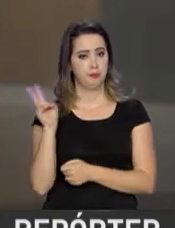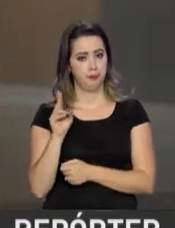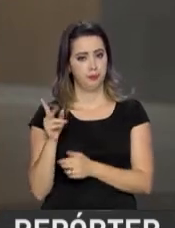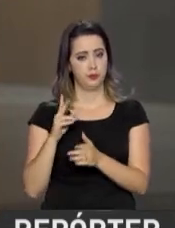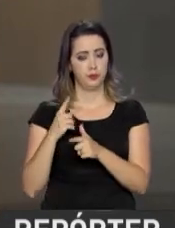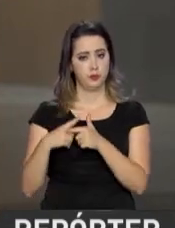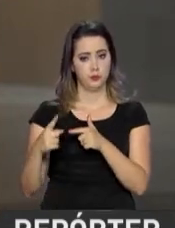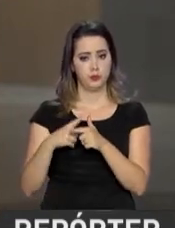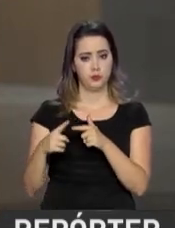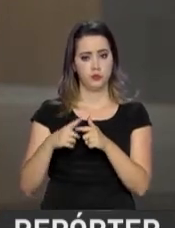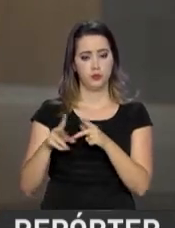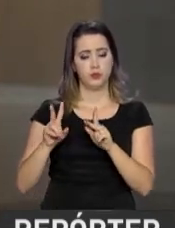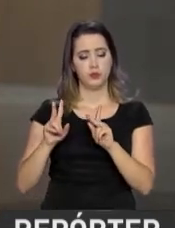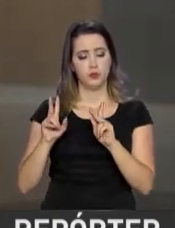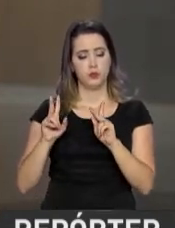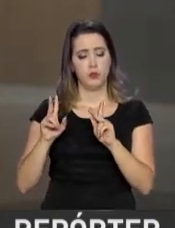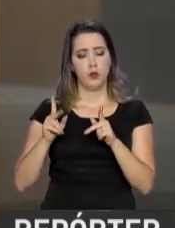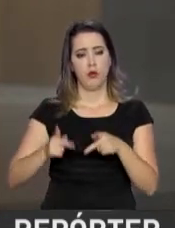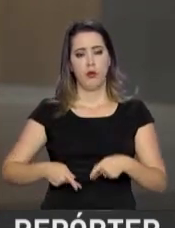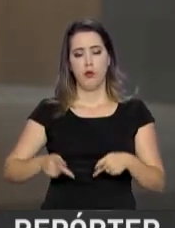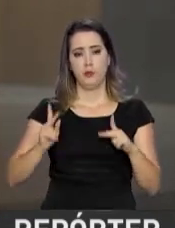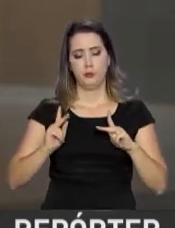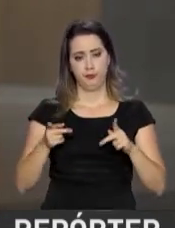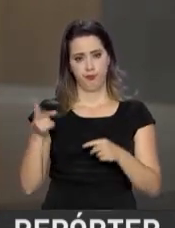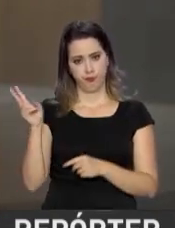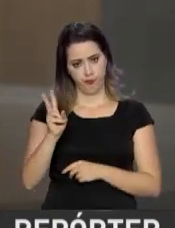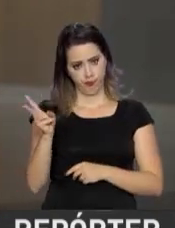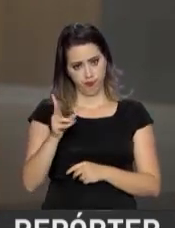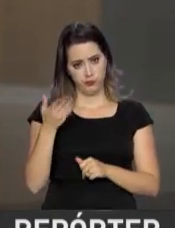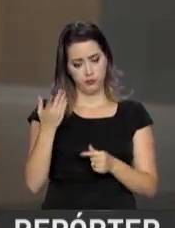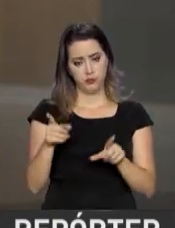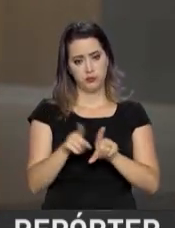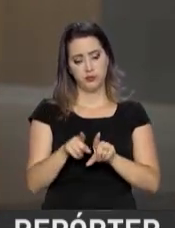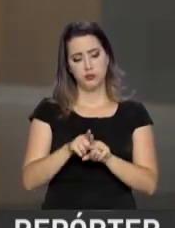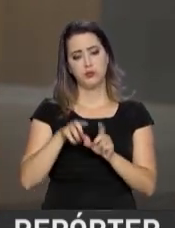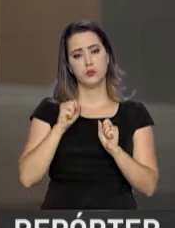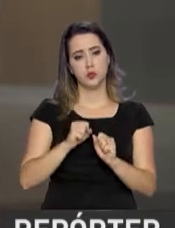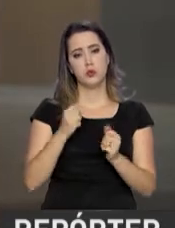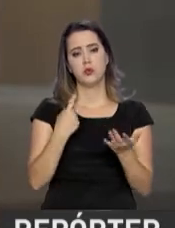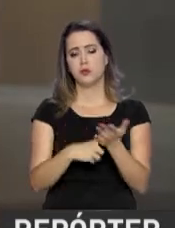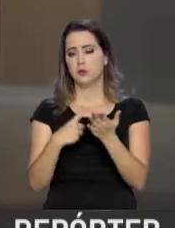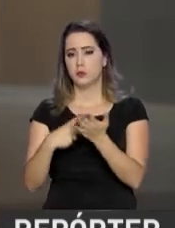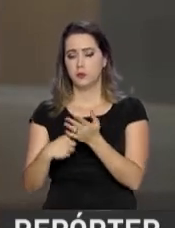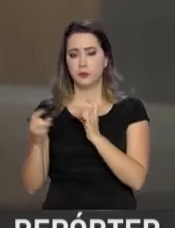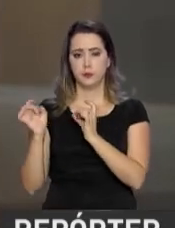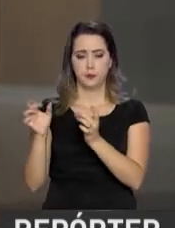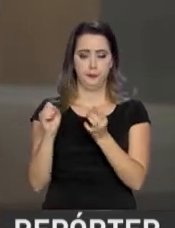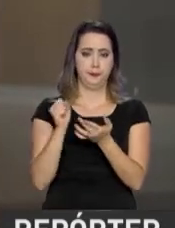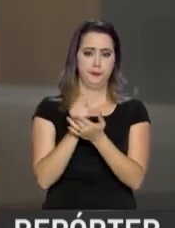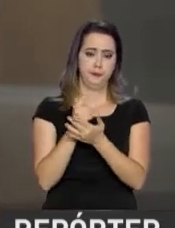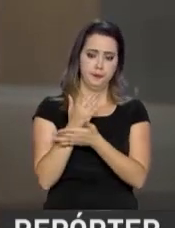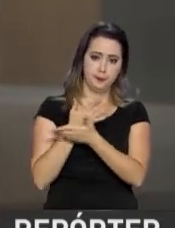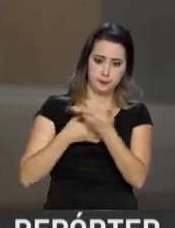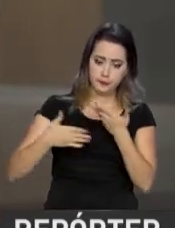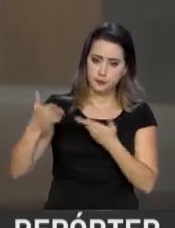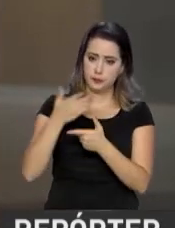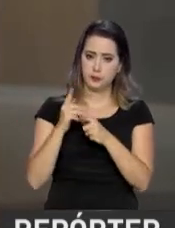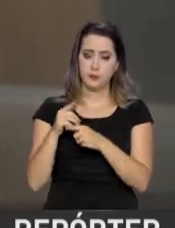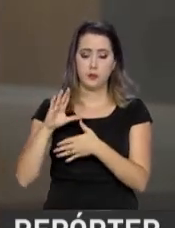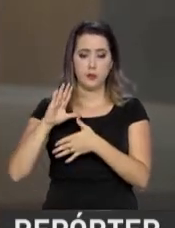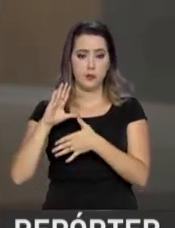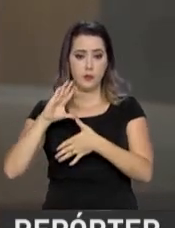crise por que passa o país vizinho aqui na américa do sul e também possíveis acordos comerciais por exemplo entre o